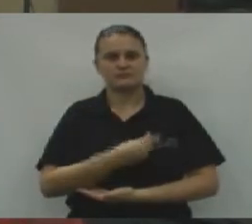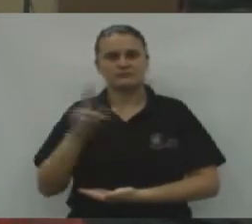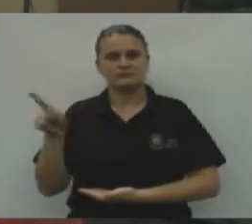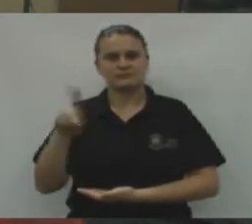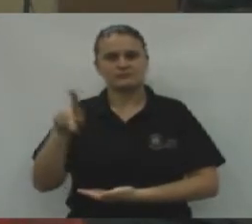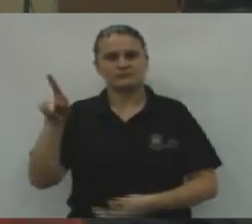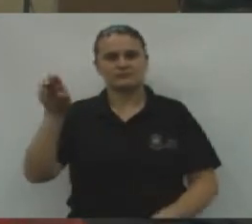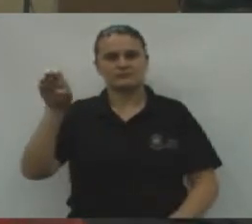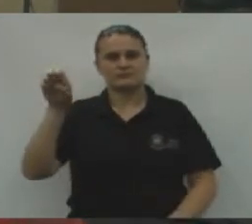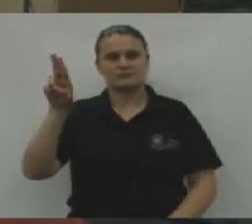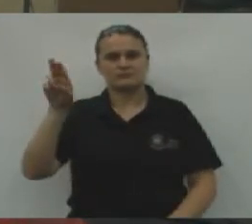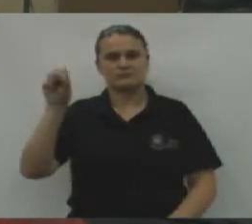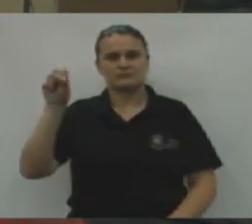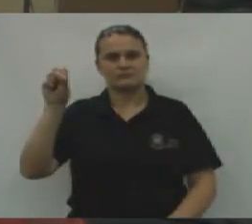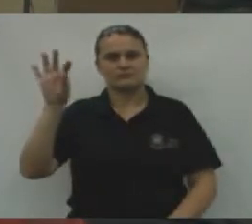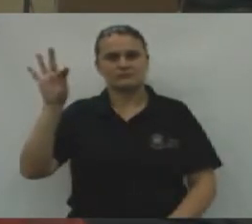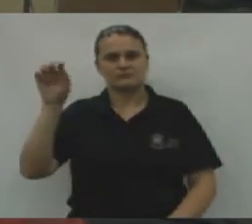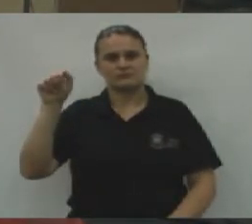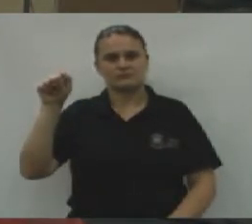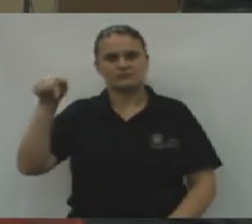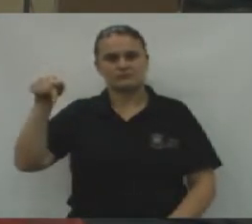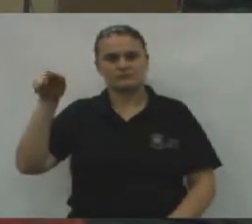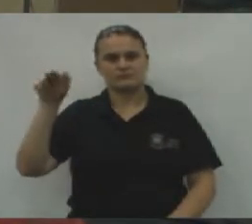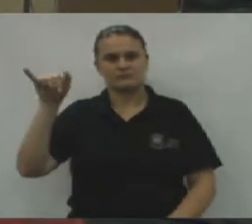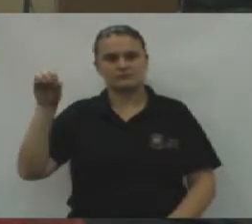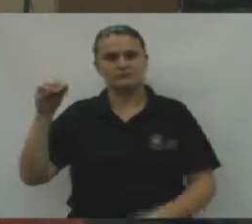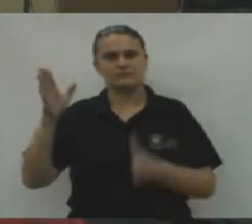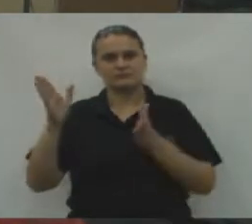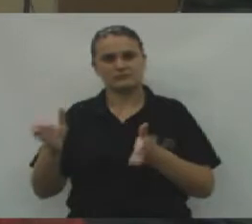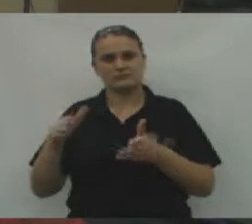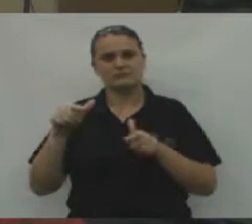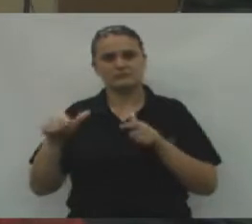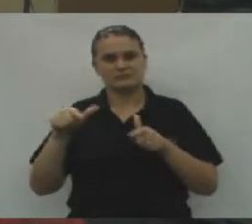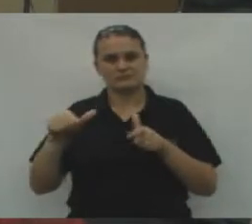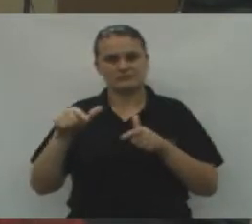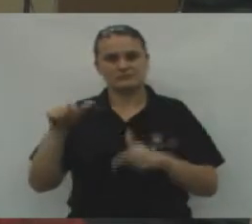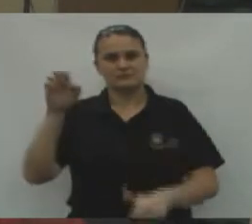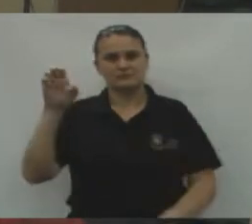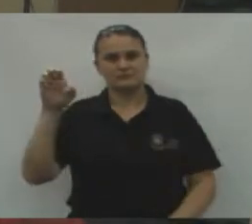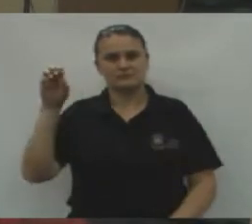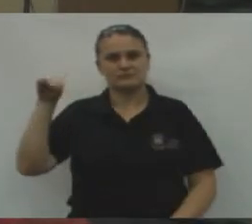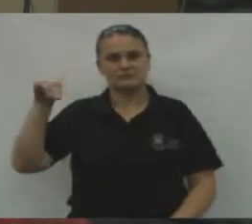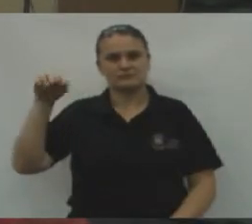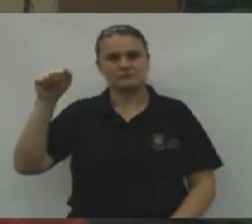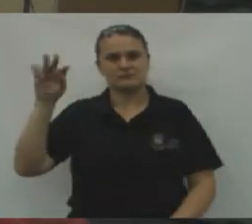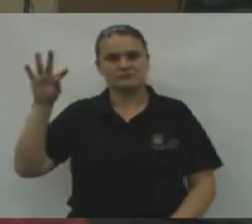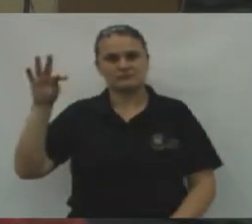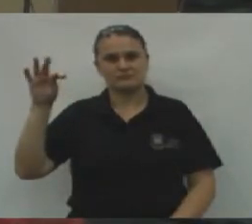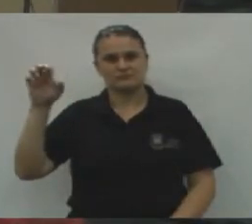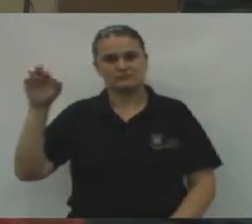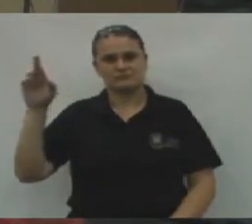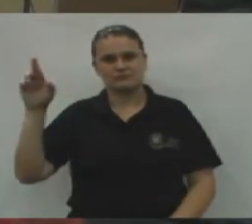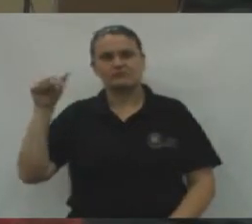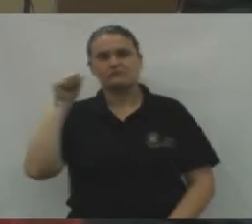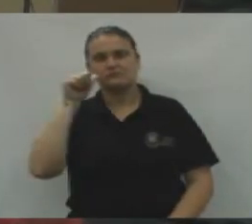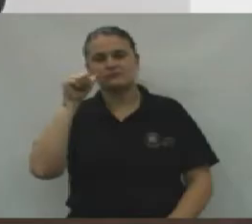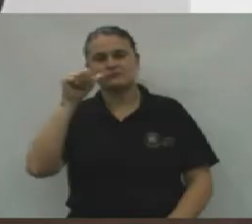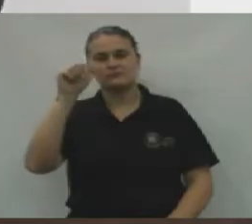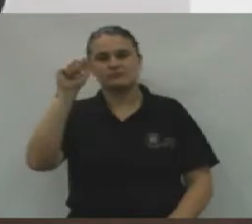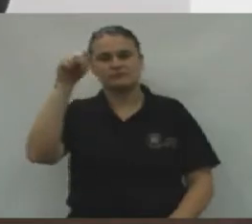professor Eustáquio. Conheci ele como professor, né, hoje na Emater. A Ângela também, que ajudou a fazer todo esse projeto, e o pessoal da equipe,